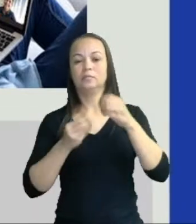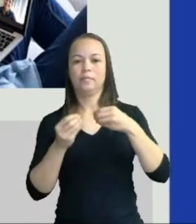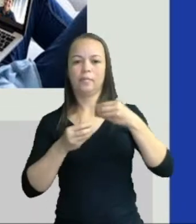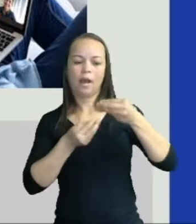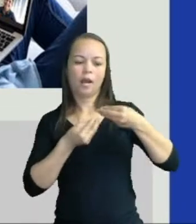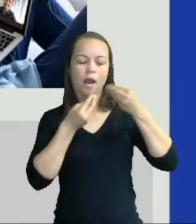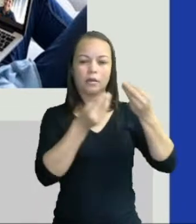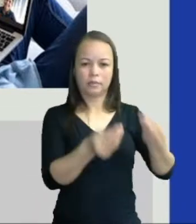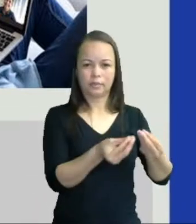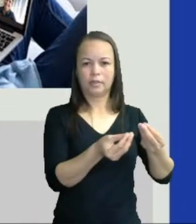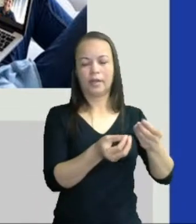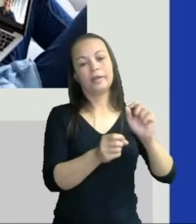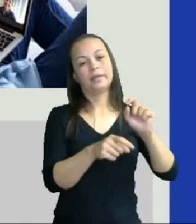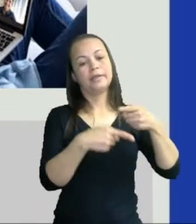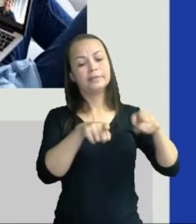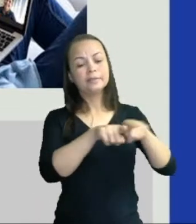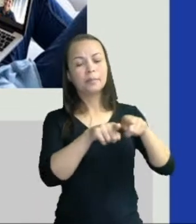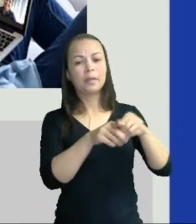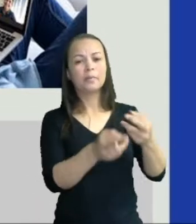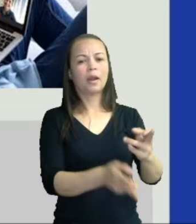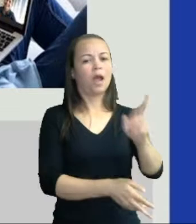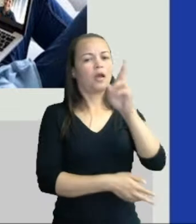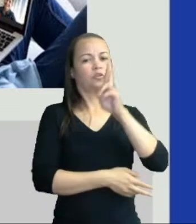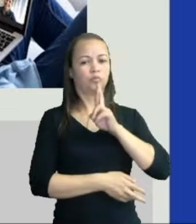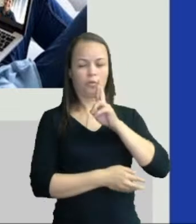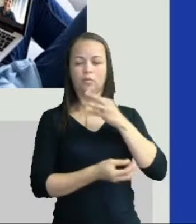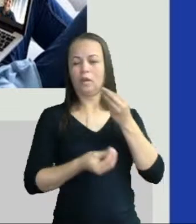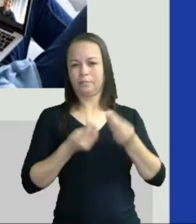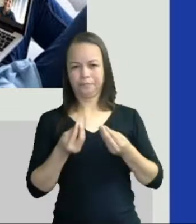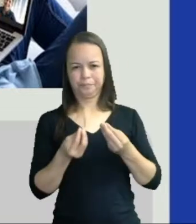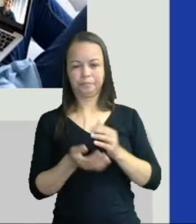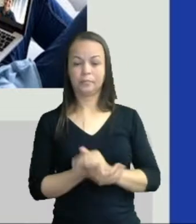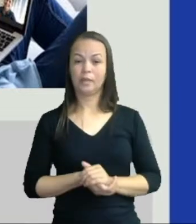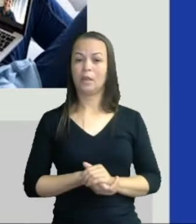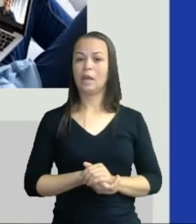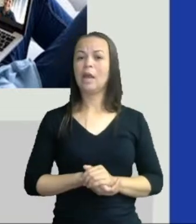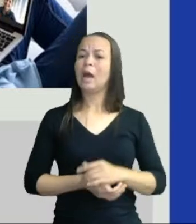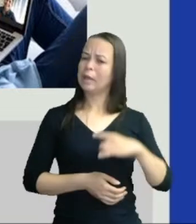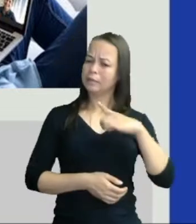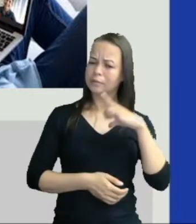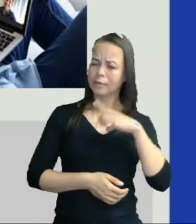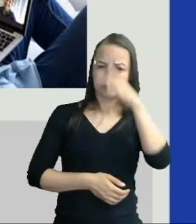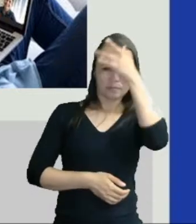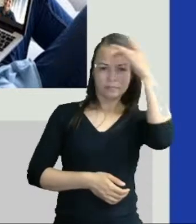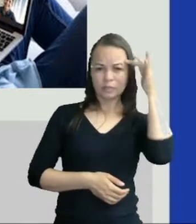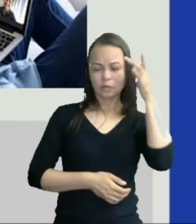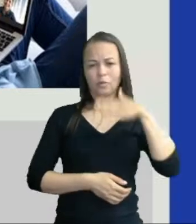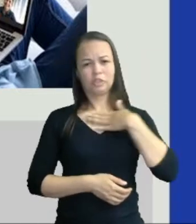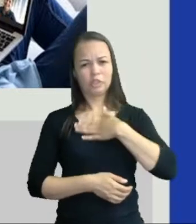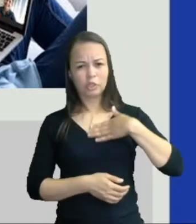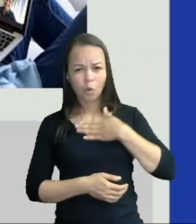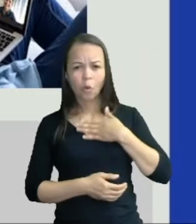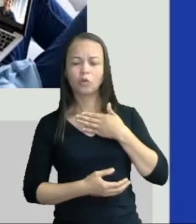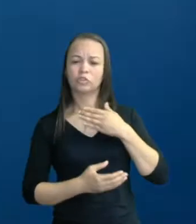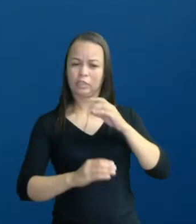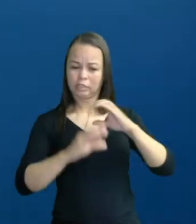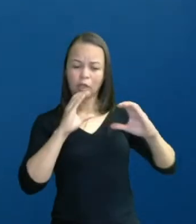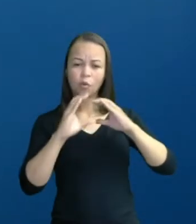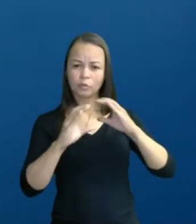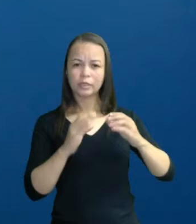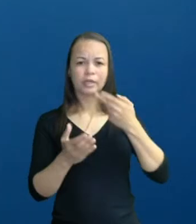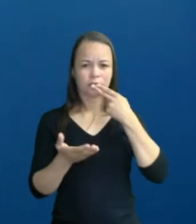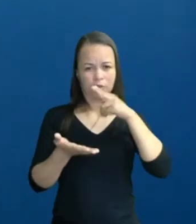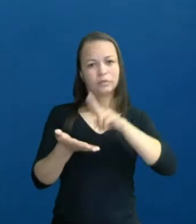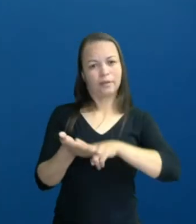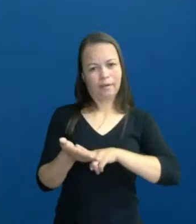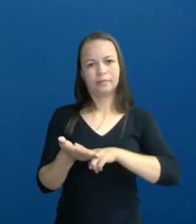resposta. Ainda há pessoas que gostam dessa forma antiga de se comunicar. Pois é, tem